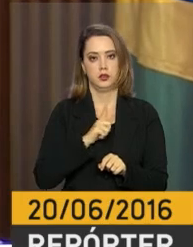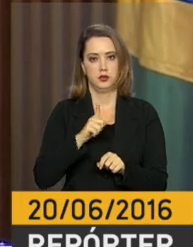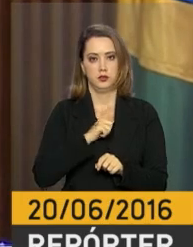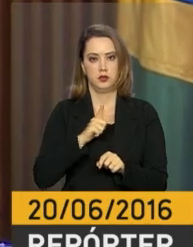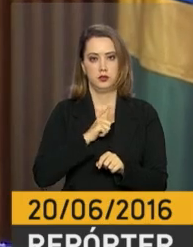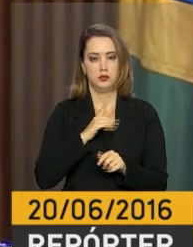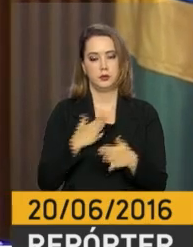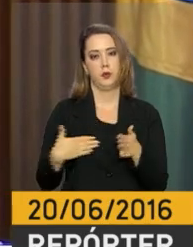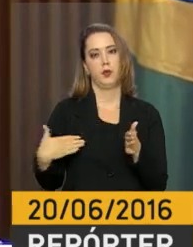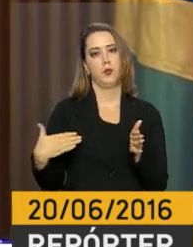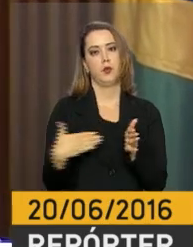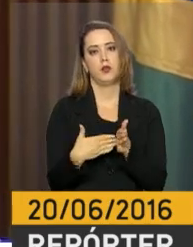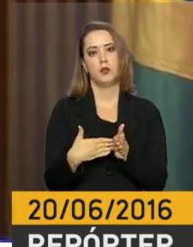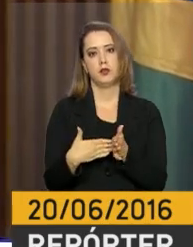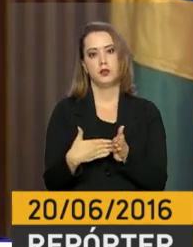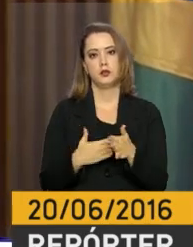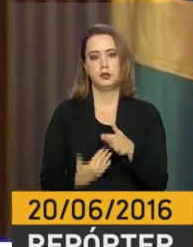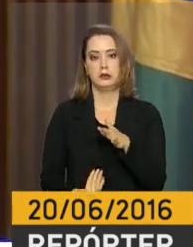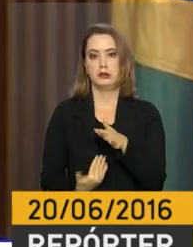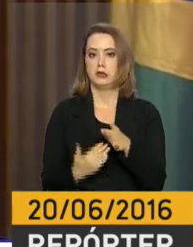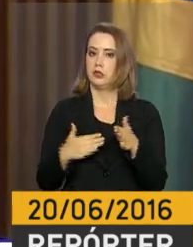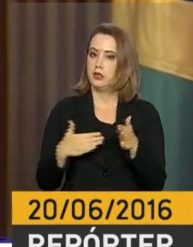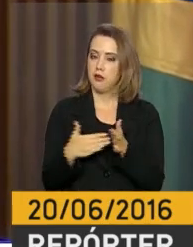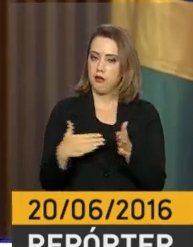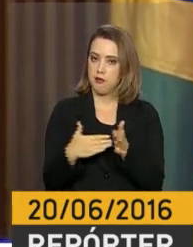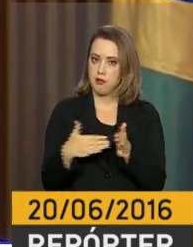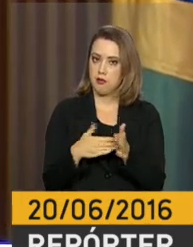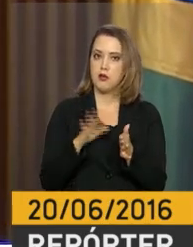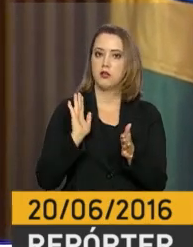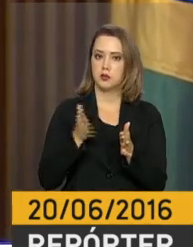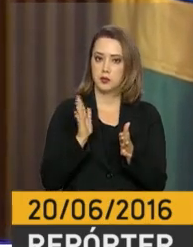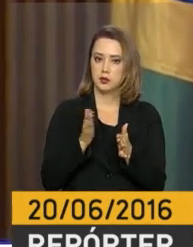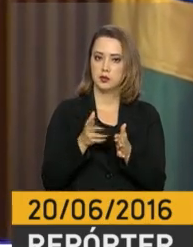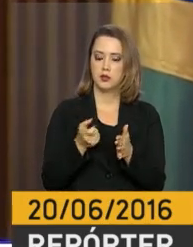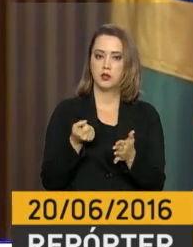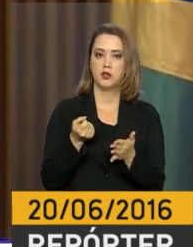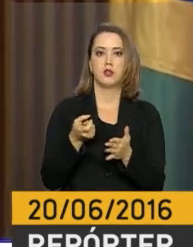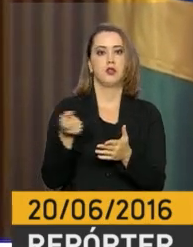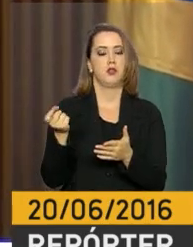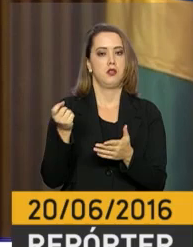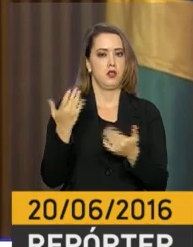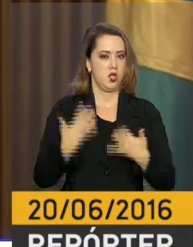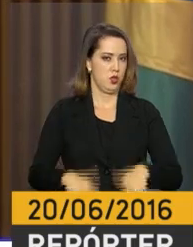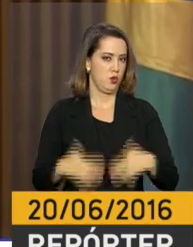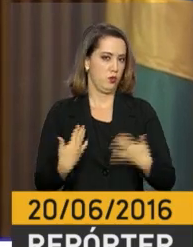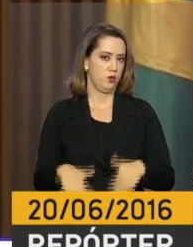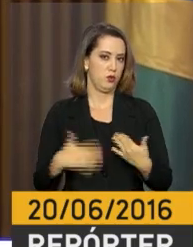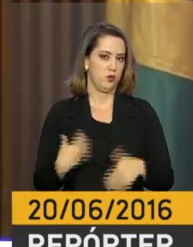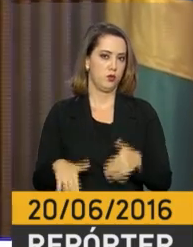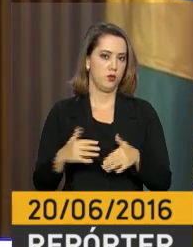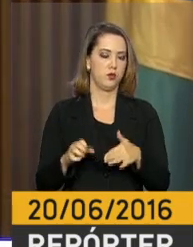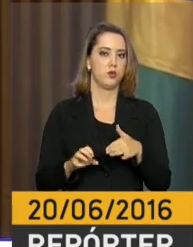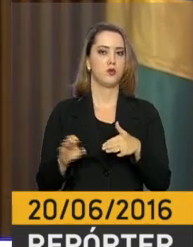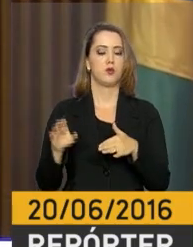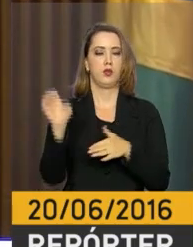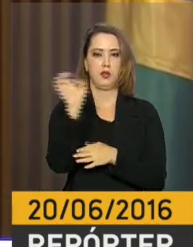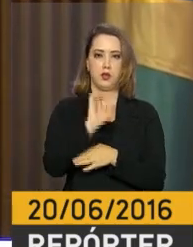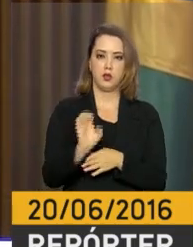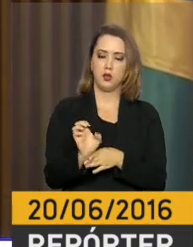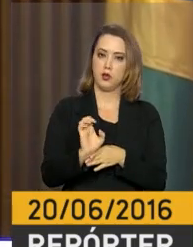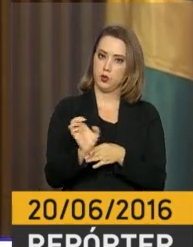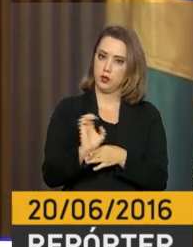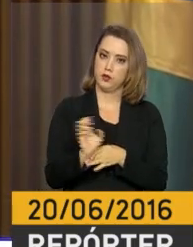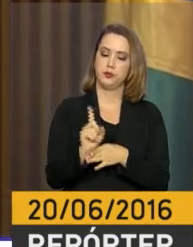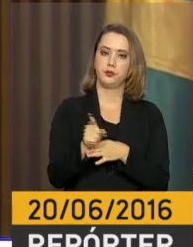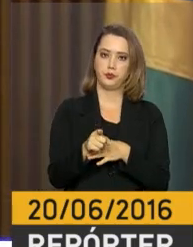uma limitação eh dos gastos estaduais tal como Ocre na chamada proposta